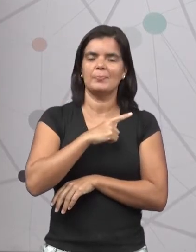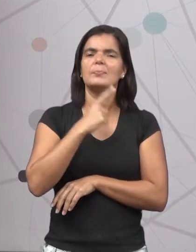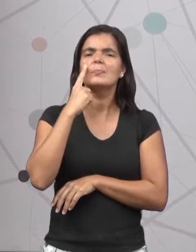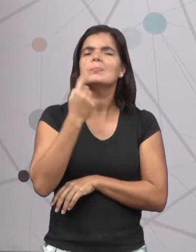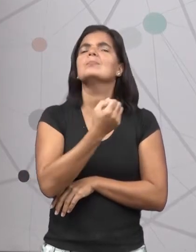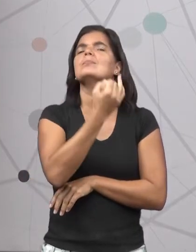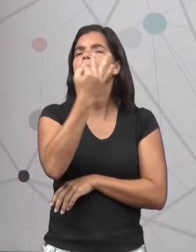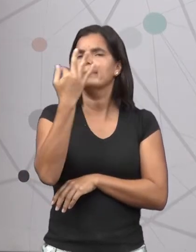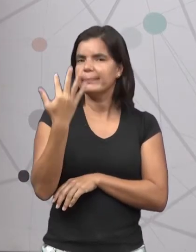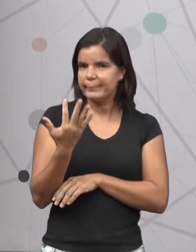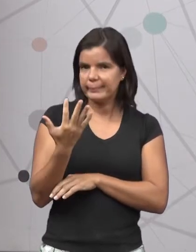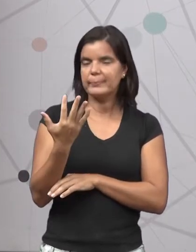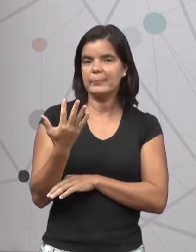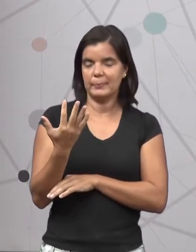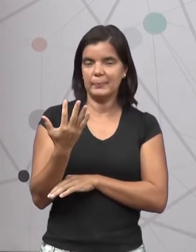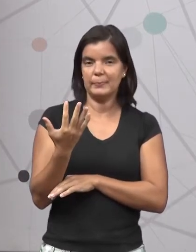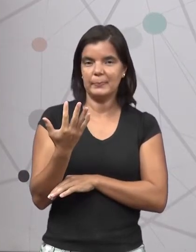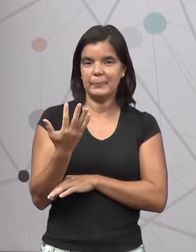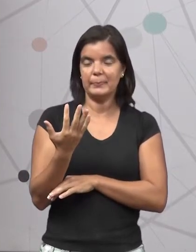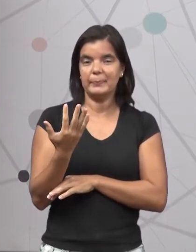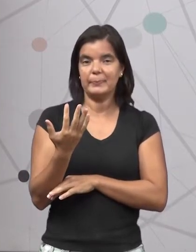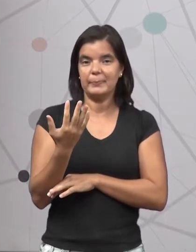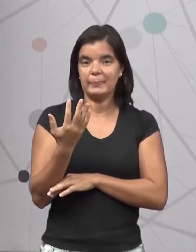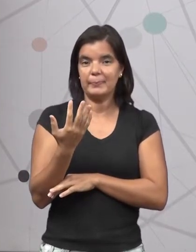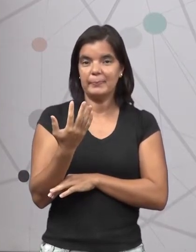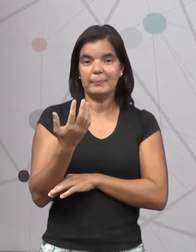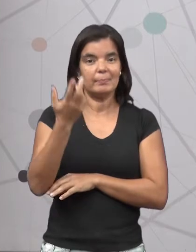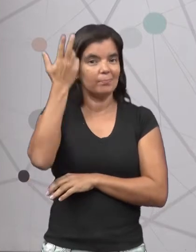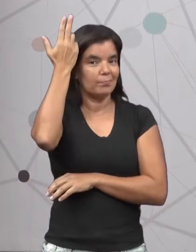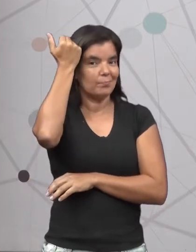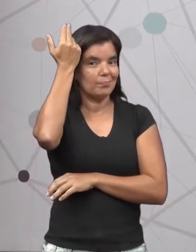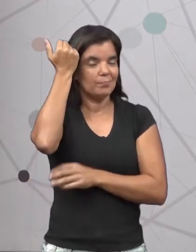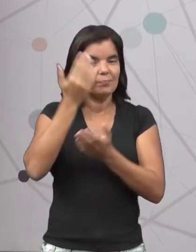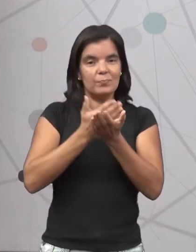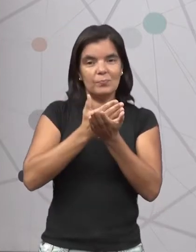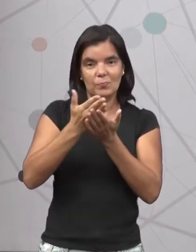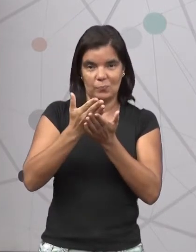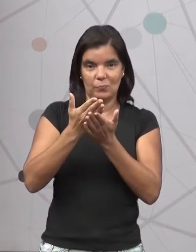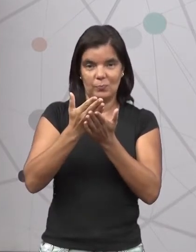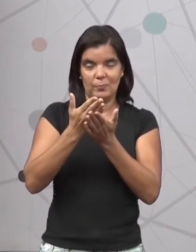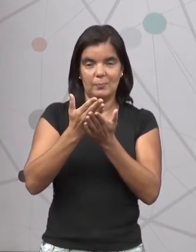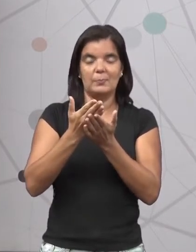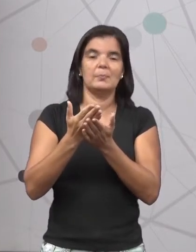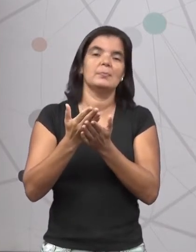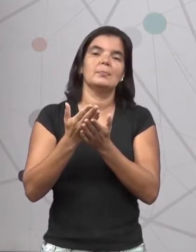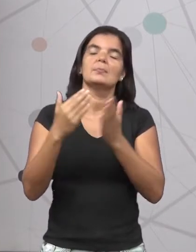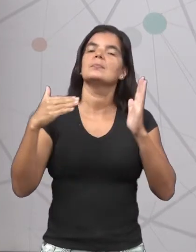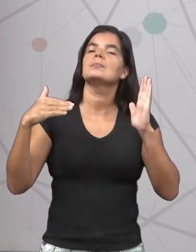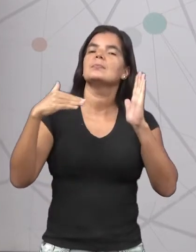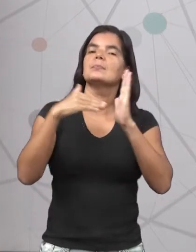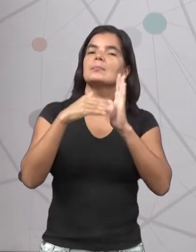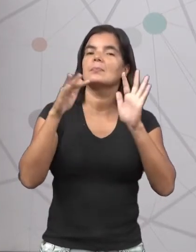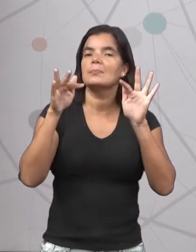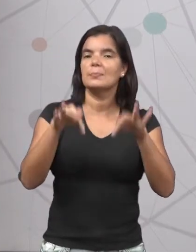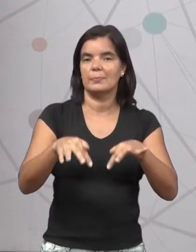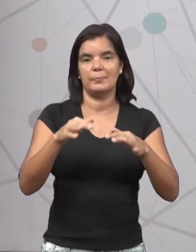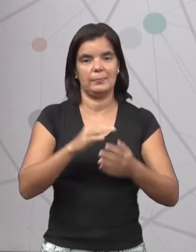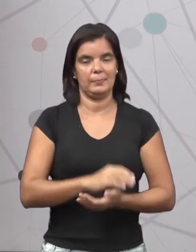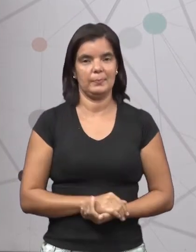Vamos contar quantos passos a lebre deu do início até o